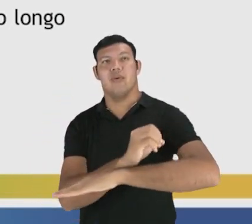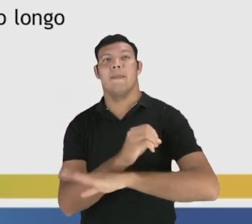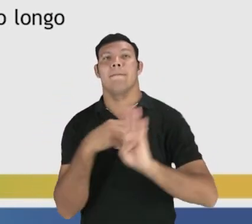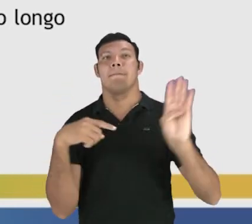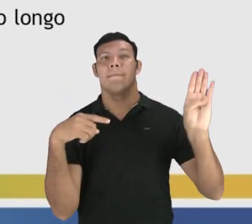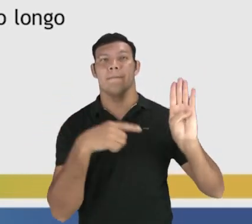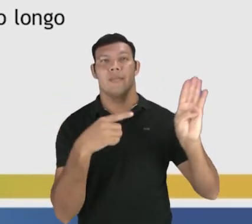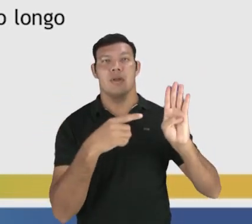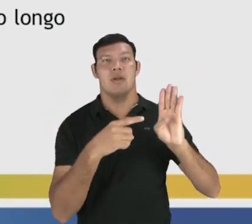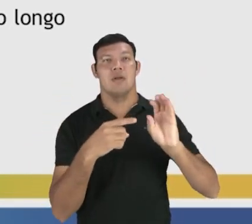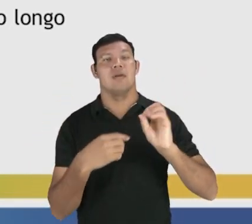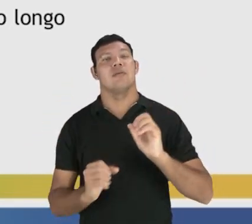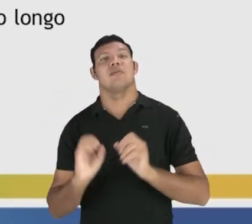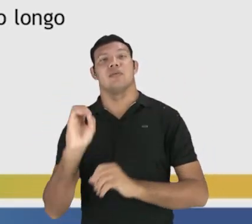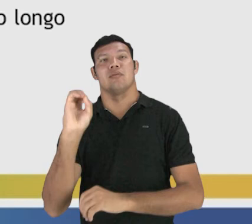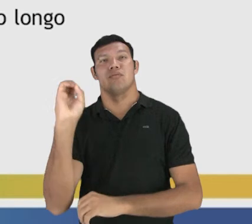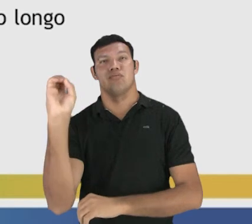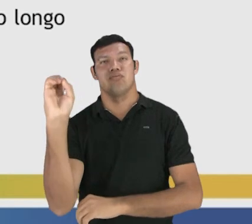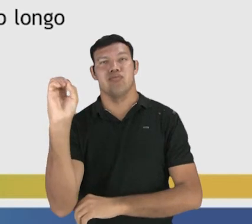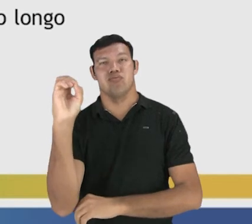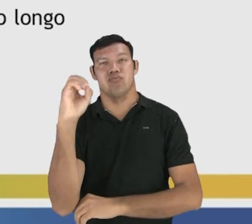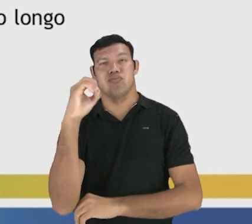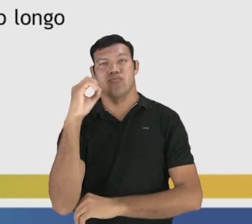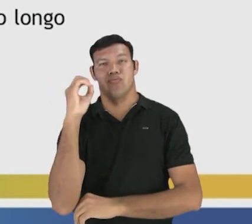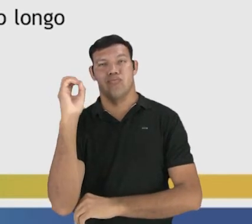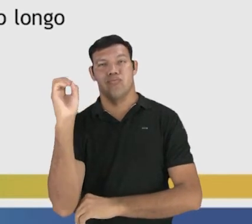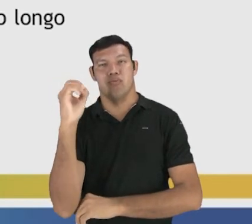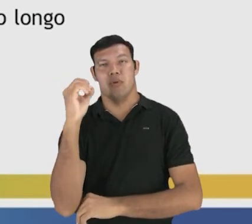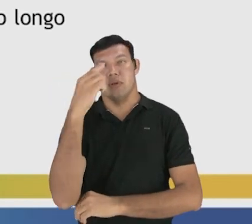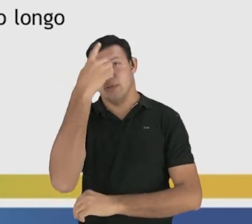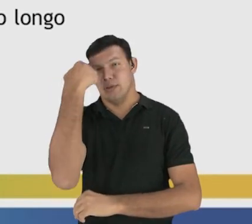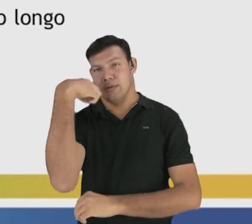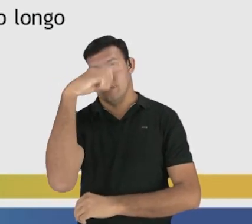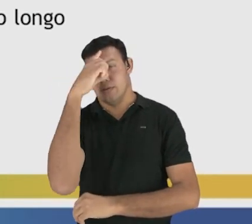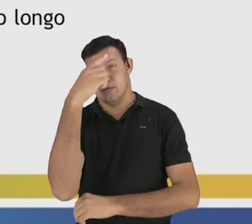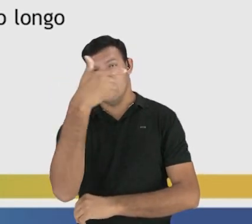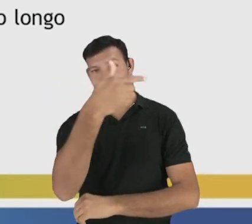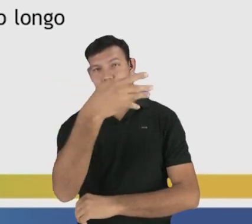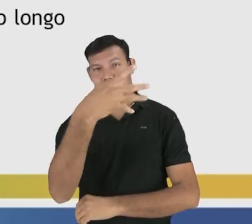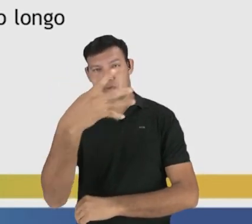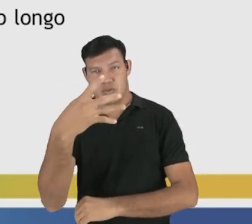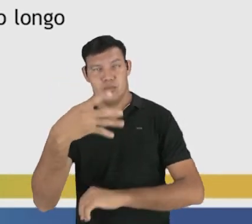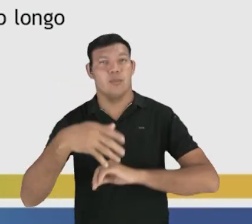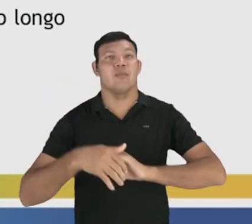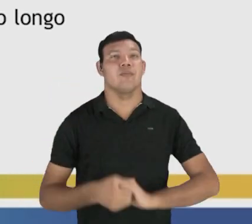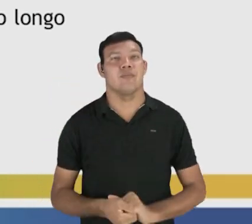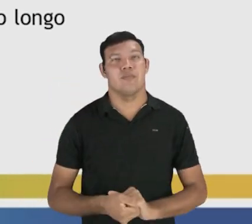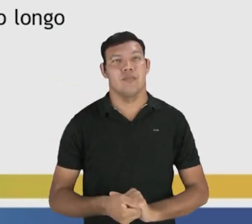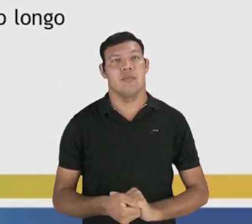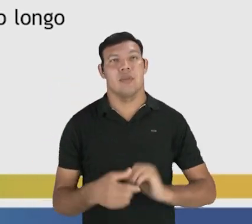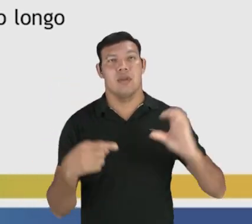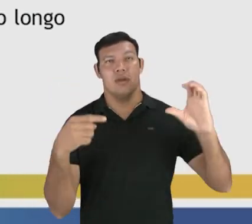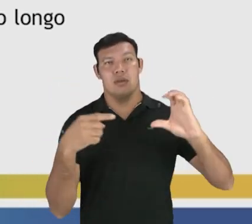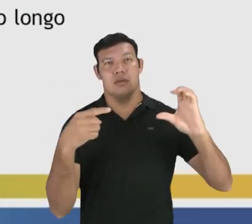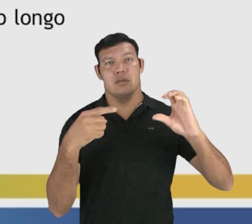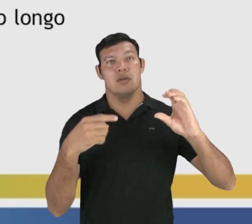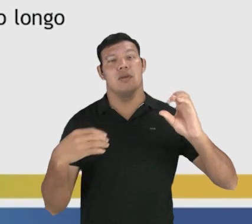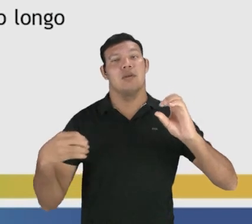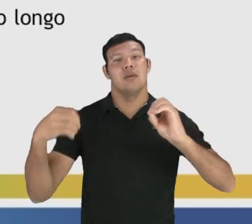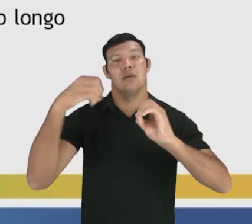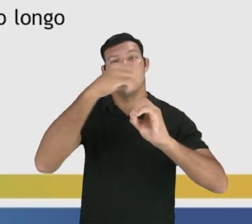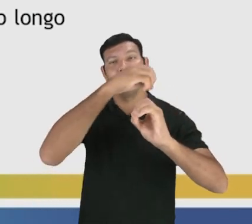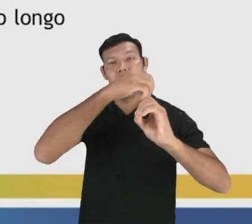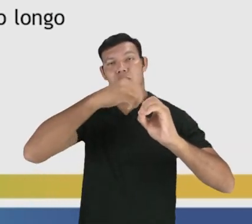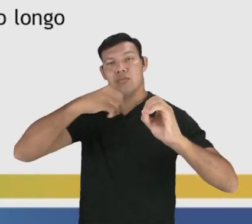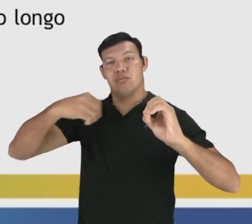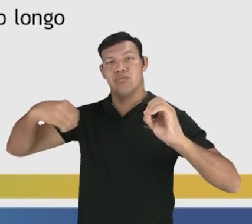Terra ao redor de si mesma ao longo de 24 horas. Letra C, trajetória que a Terra faz ao redor do